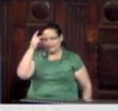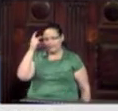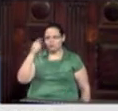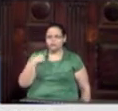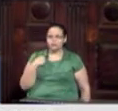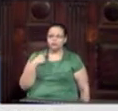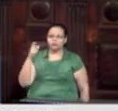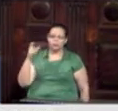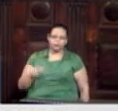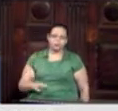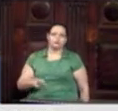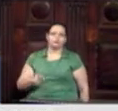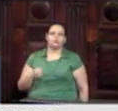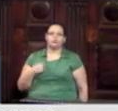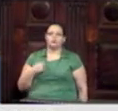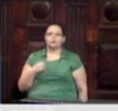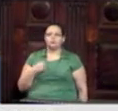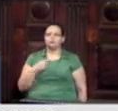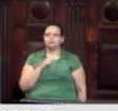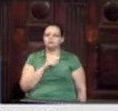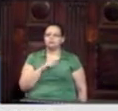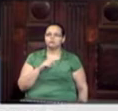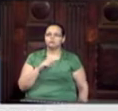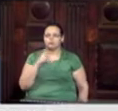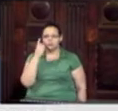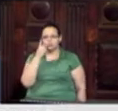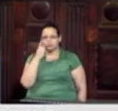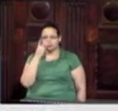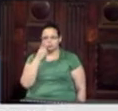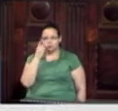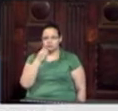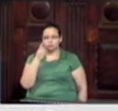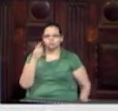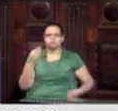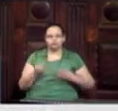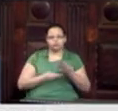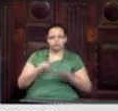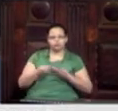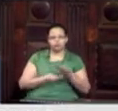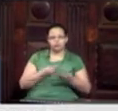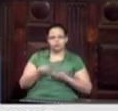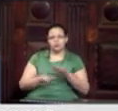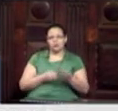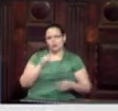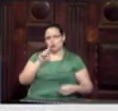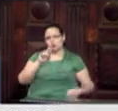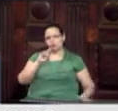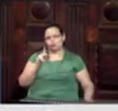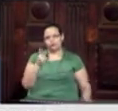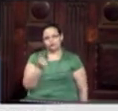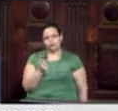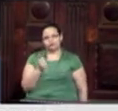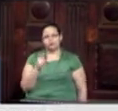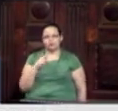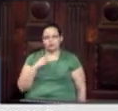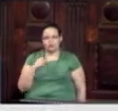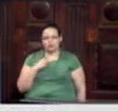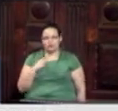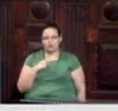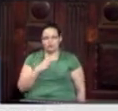pessoais, independente da deputada, aí que eu vou nominar, Lucinha, ter um